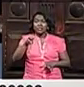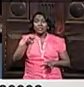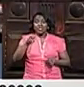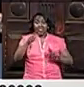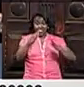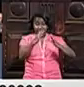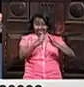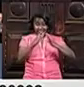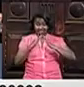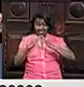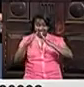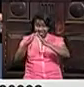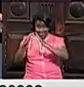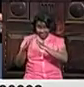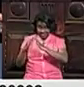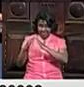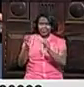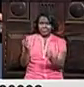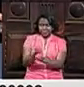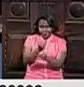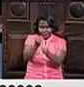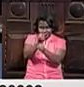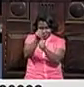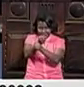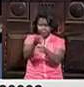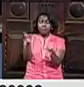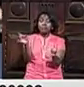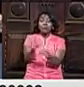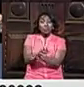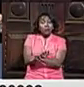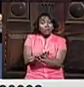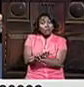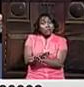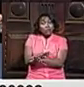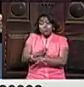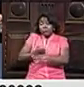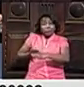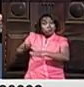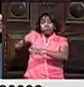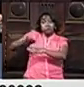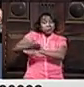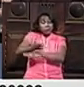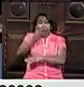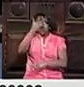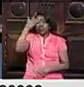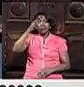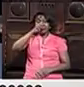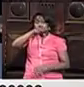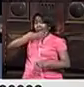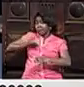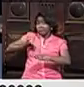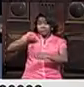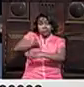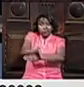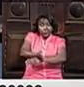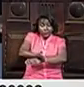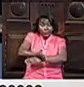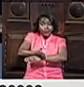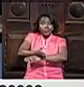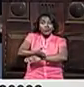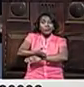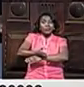unidades habitacionais construídas sendo invadidas e, no